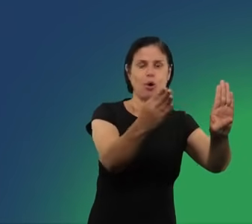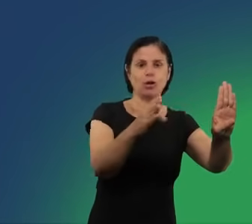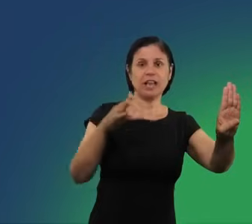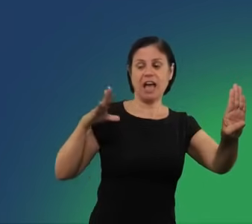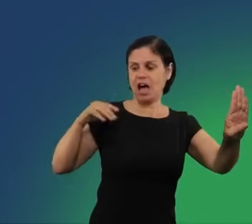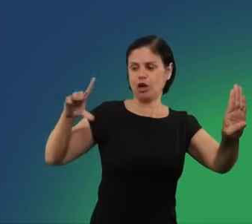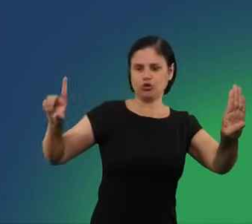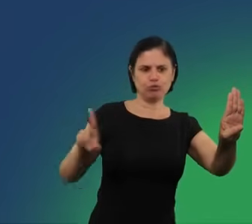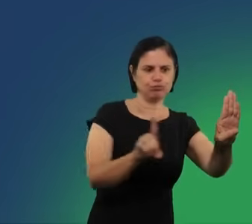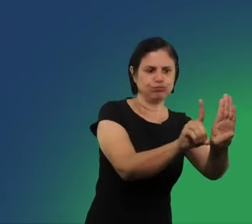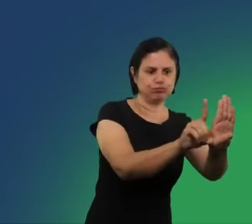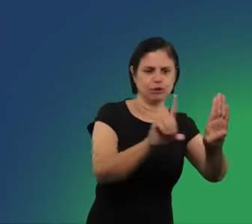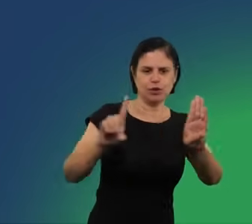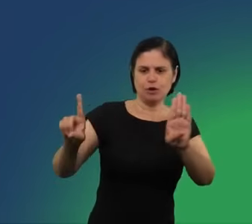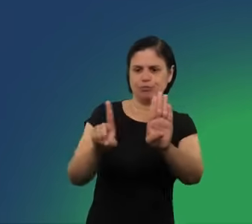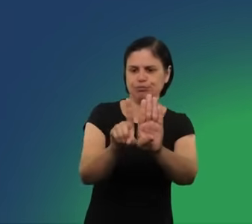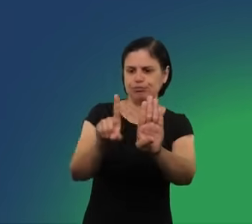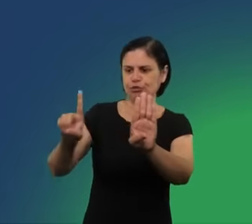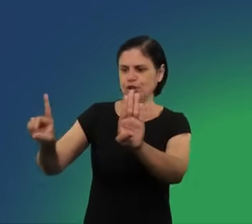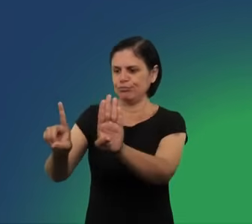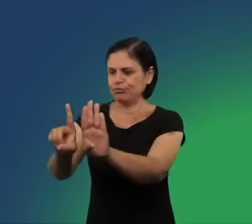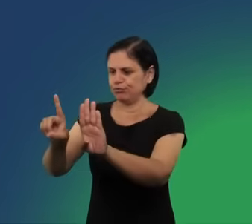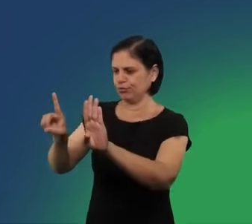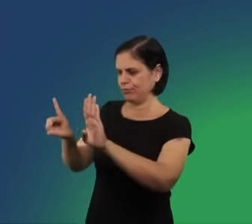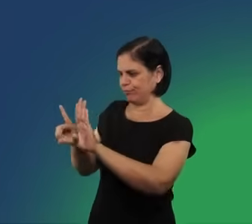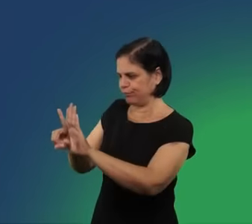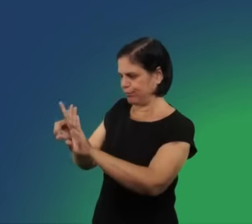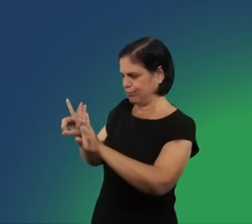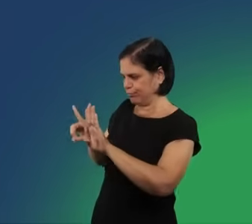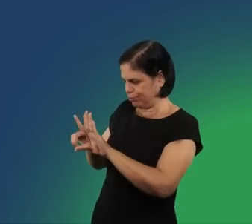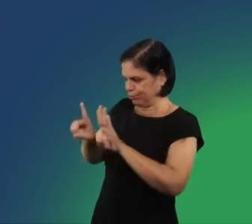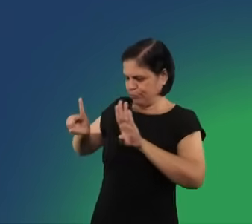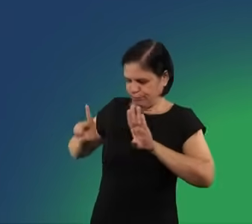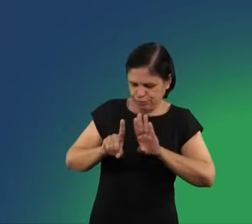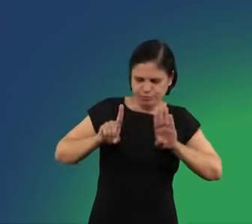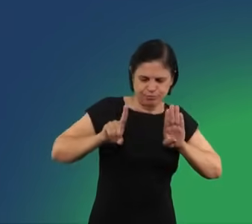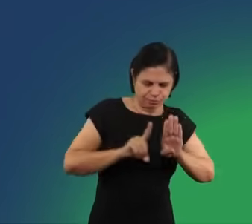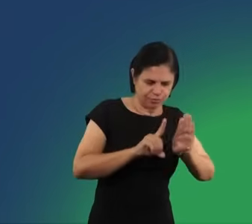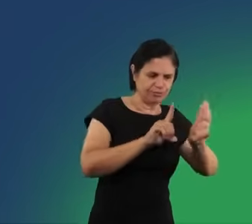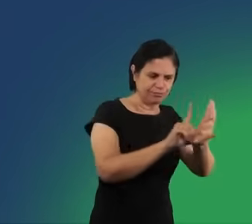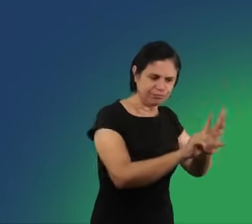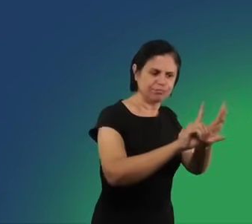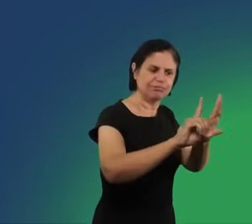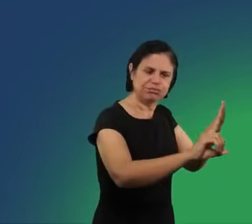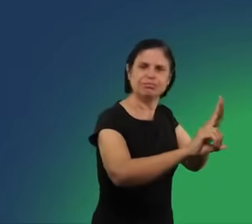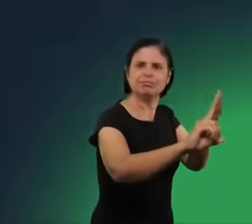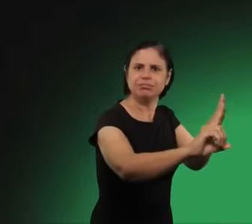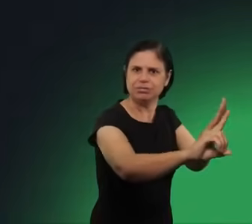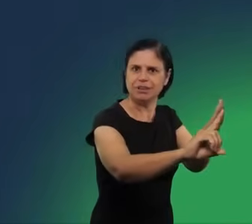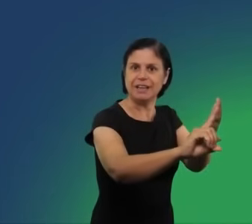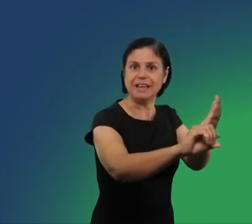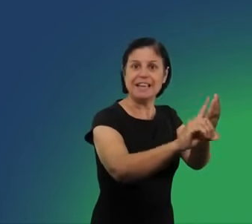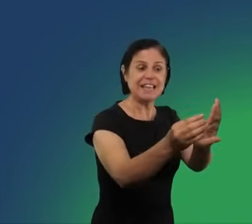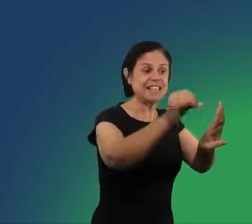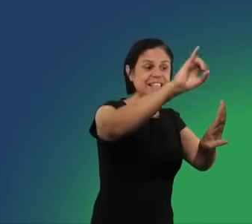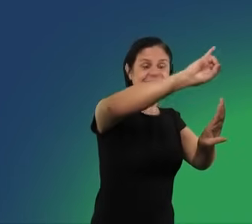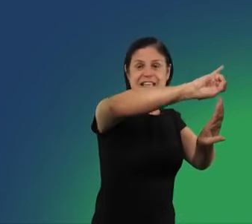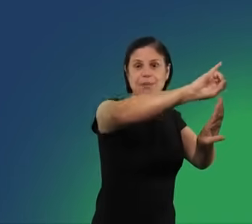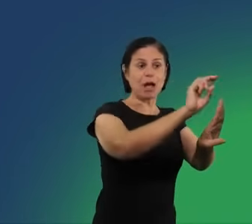escritos sobre elas, que são nomes das tribos de Israel.